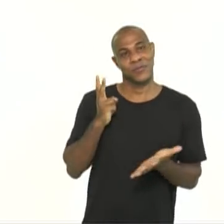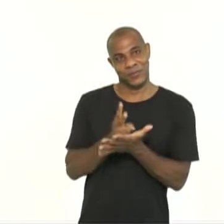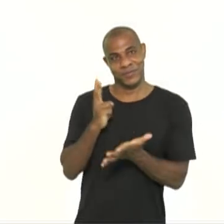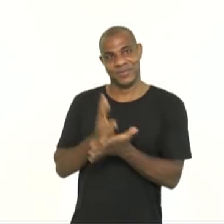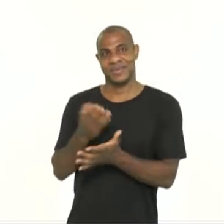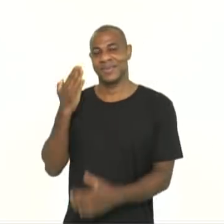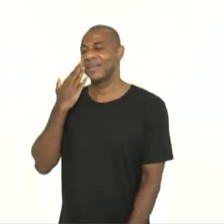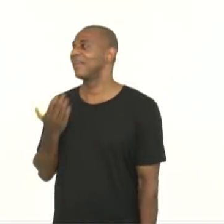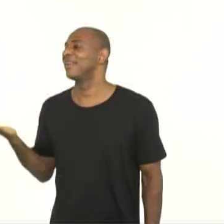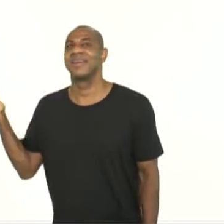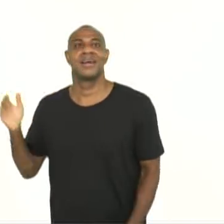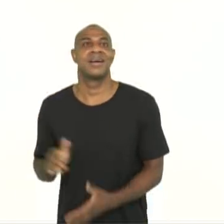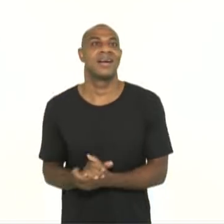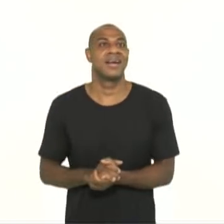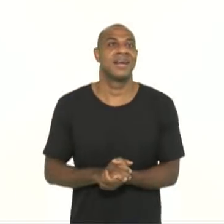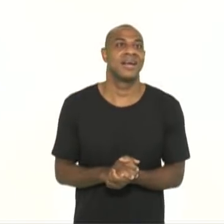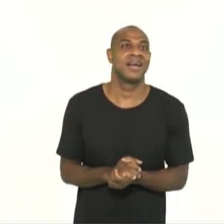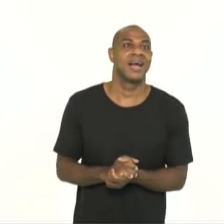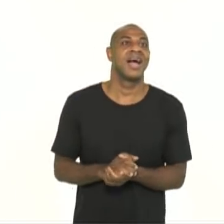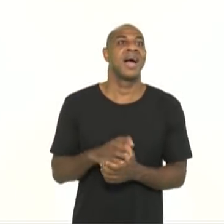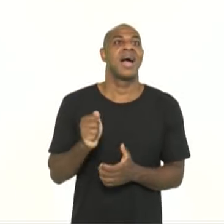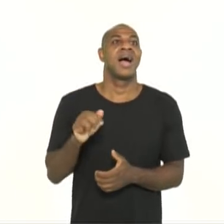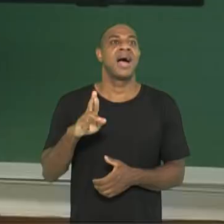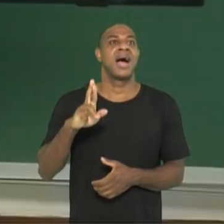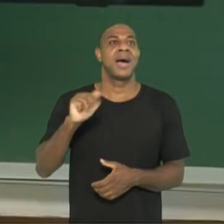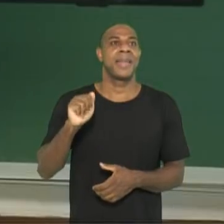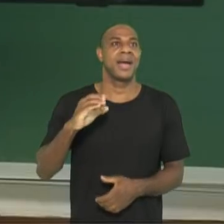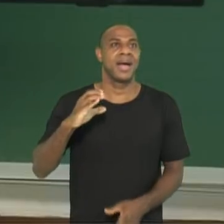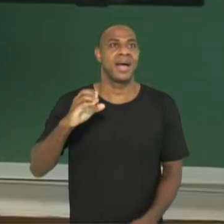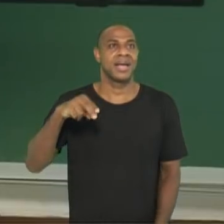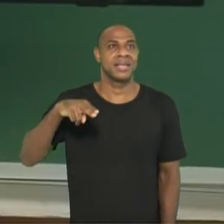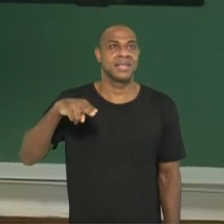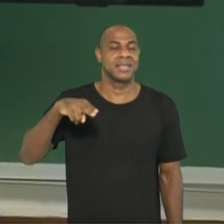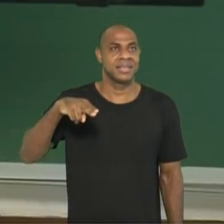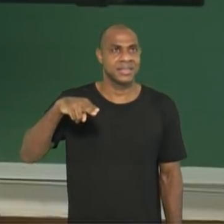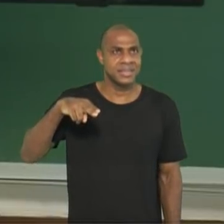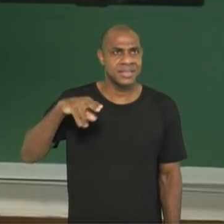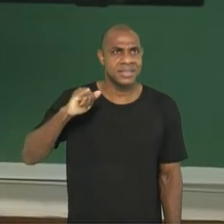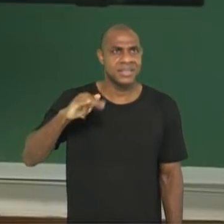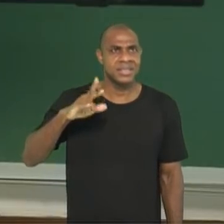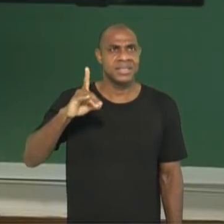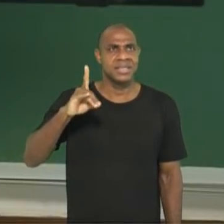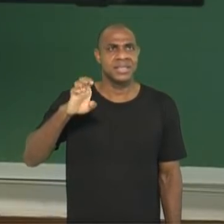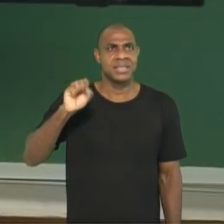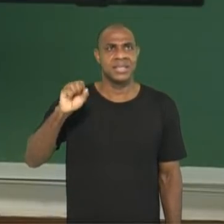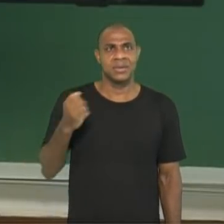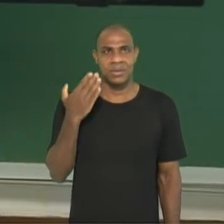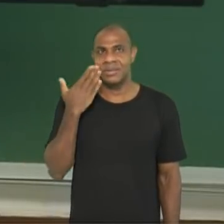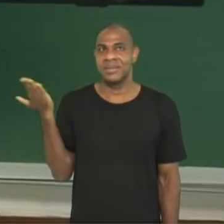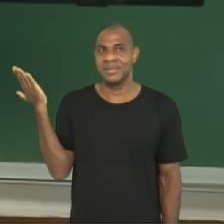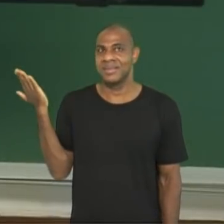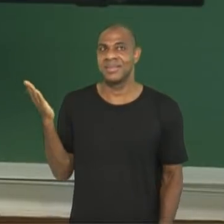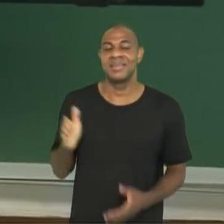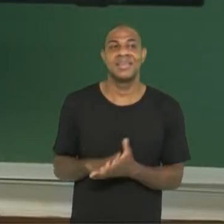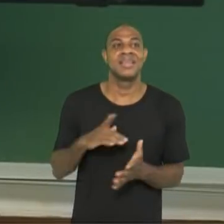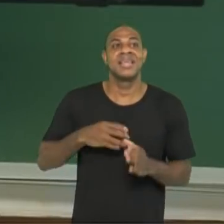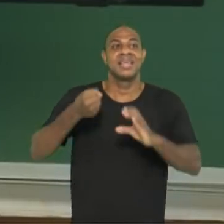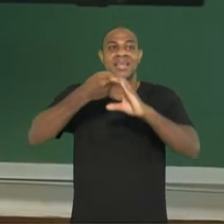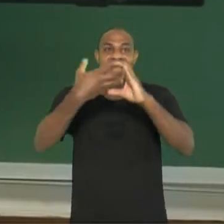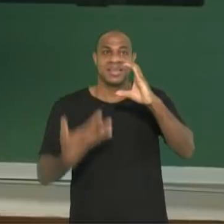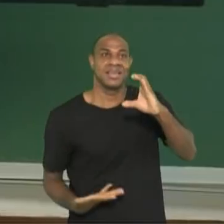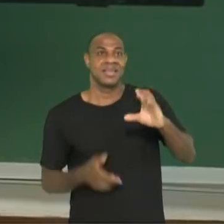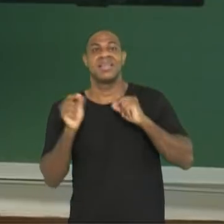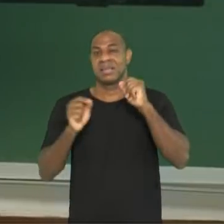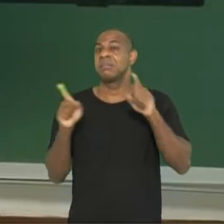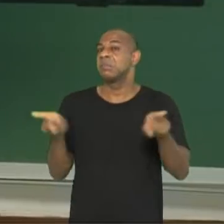Continuando, nós vamos falar de aracnídeos. Esses animais, eles são bem peculiares e eles têm características que são um